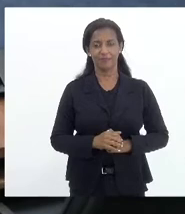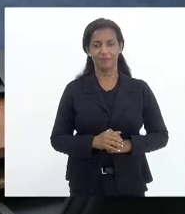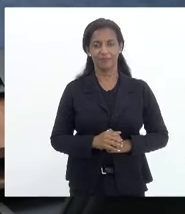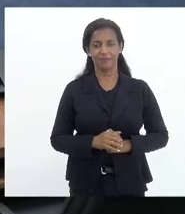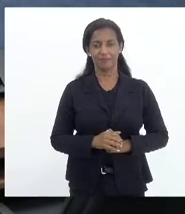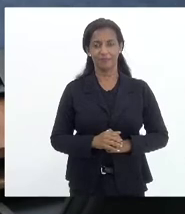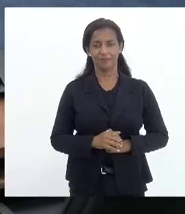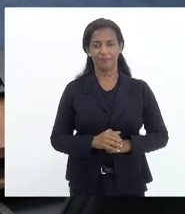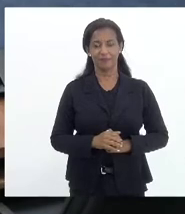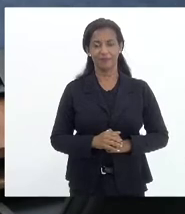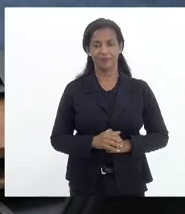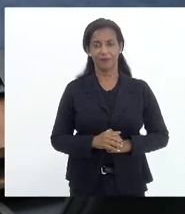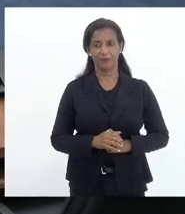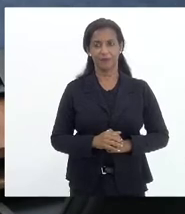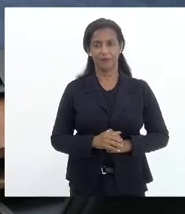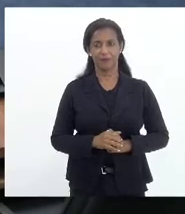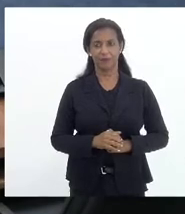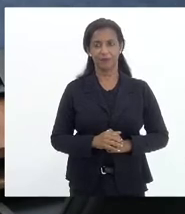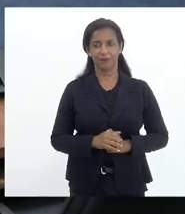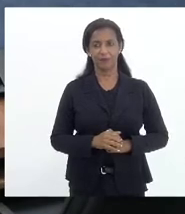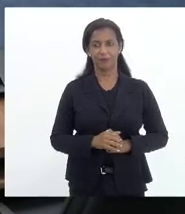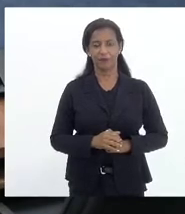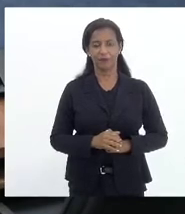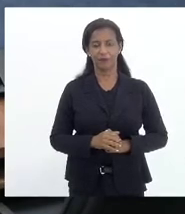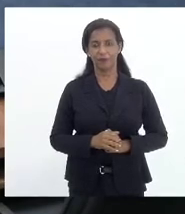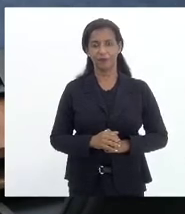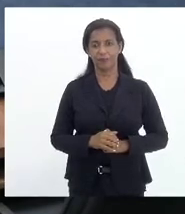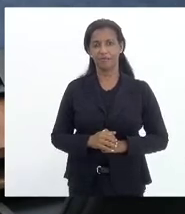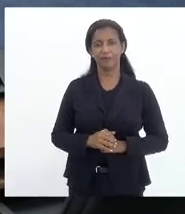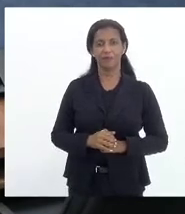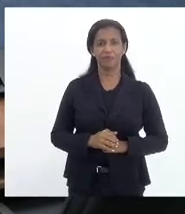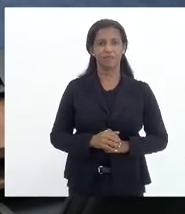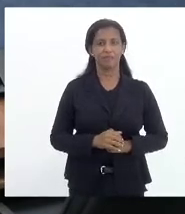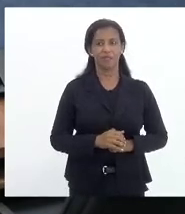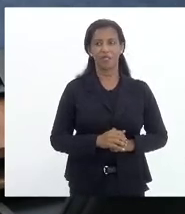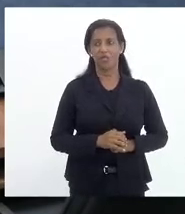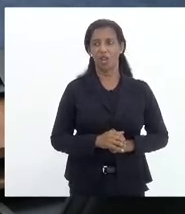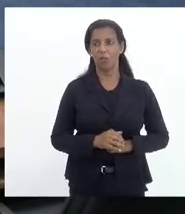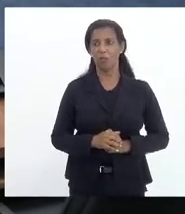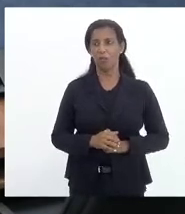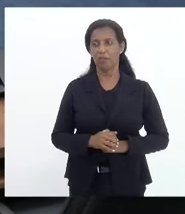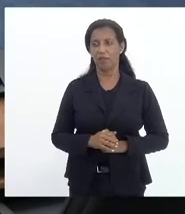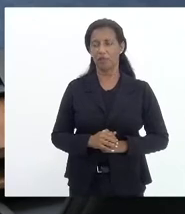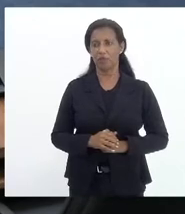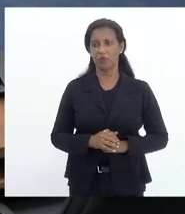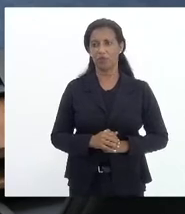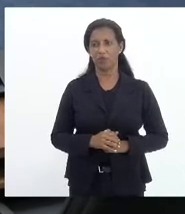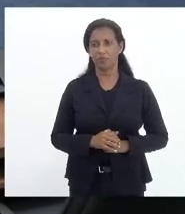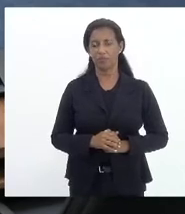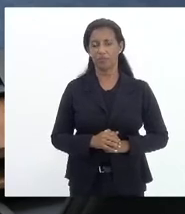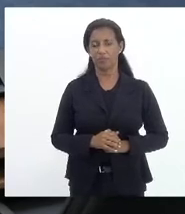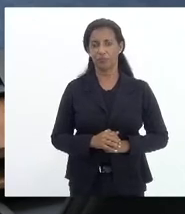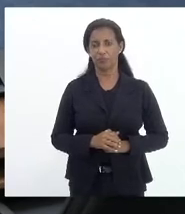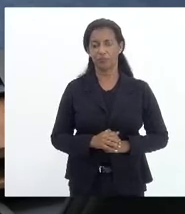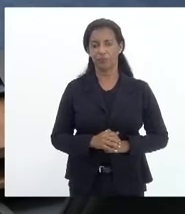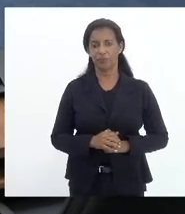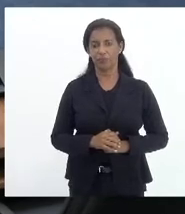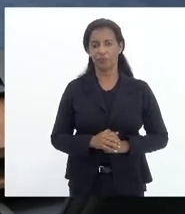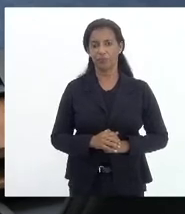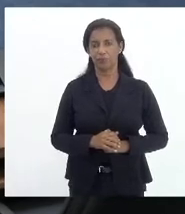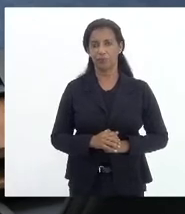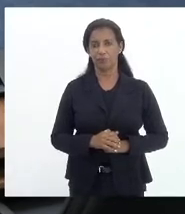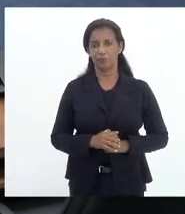E aí E aí E aí